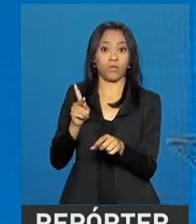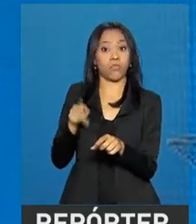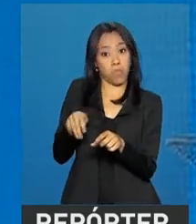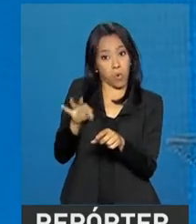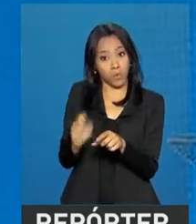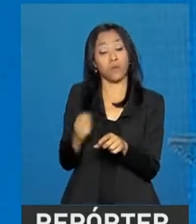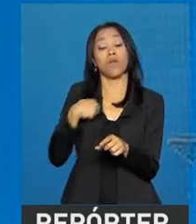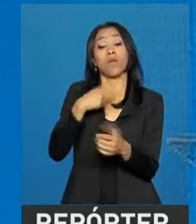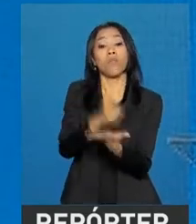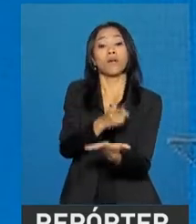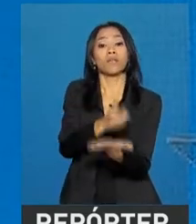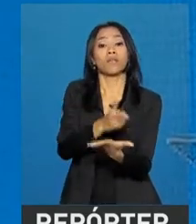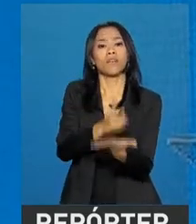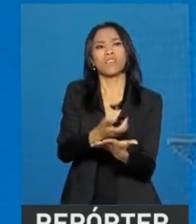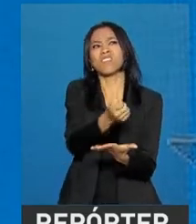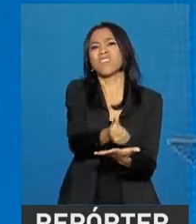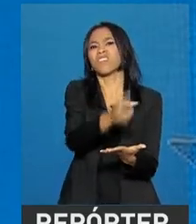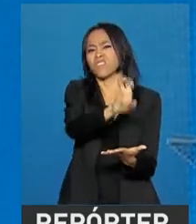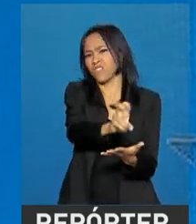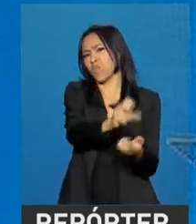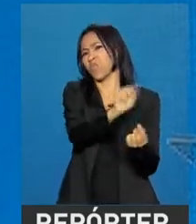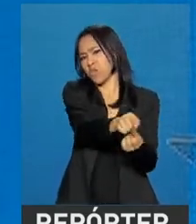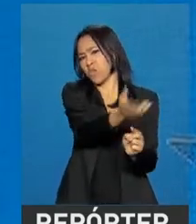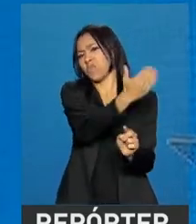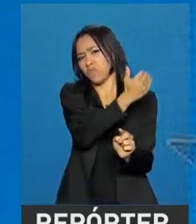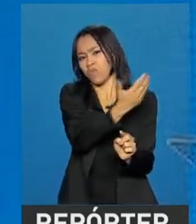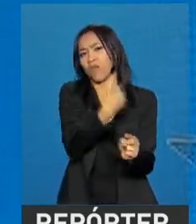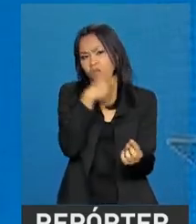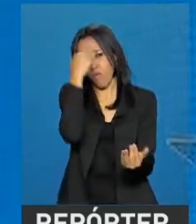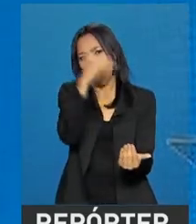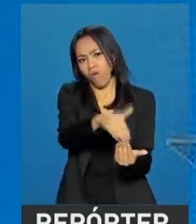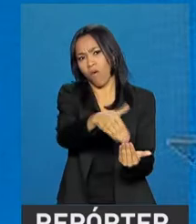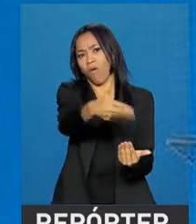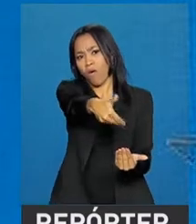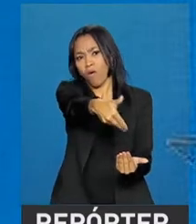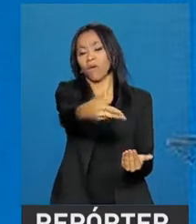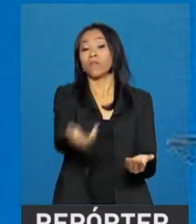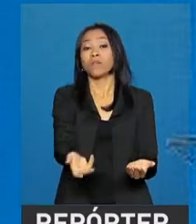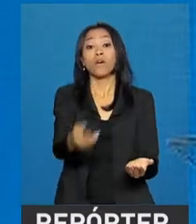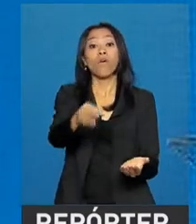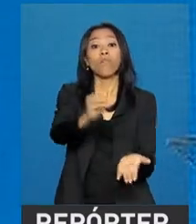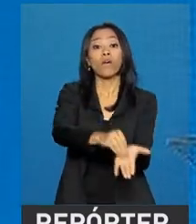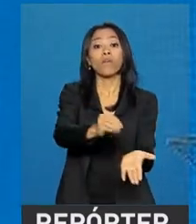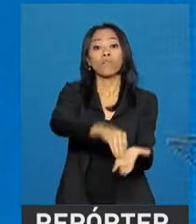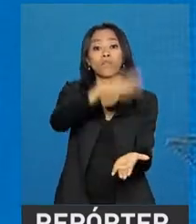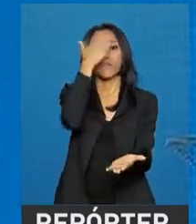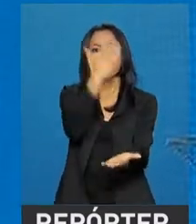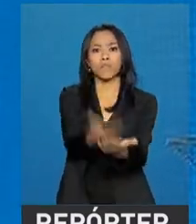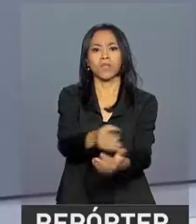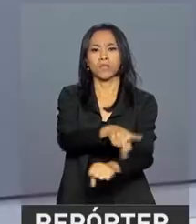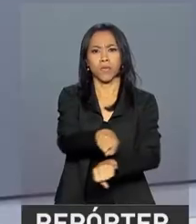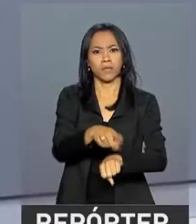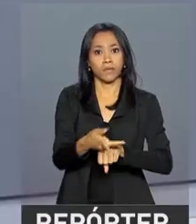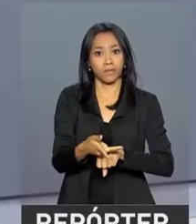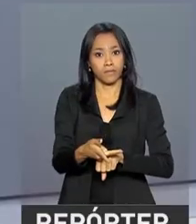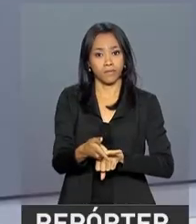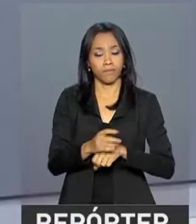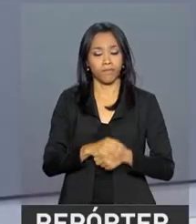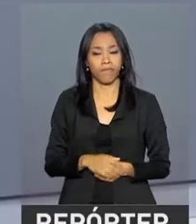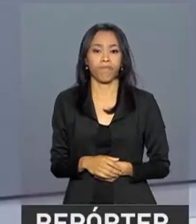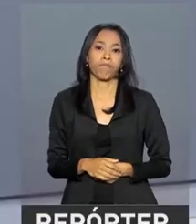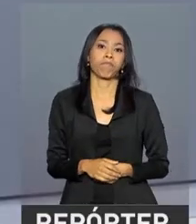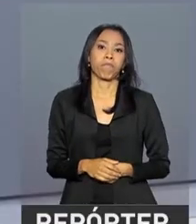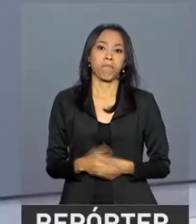da manutenção daqueles 65 mil pontos portanto sua favor da falta de credibilidade no país o